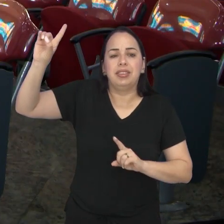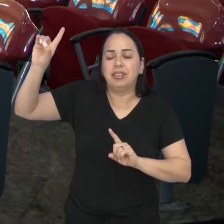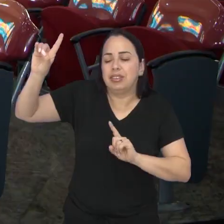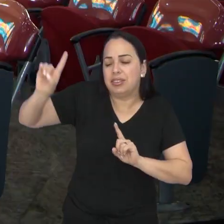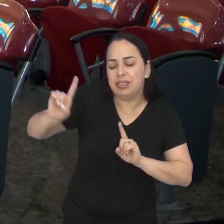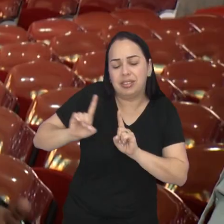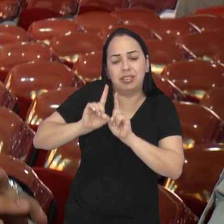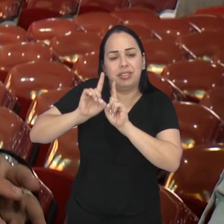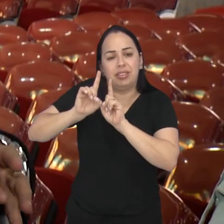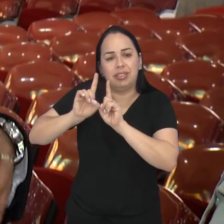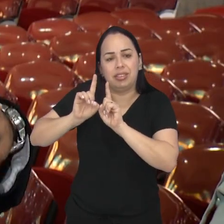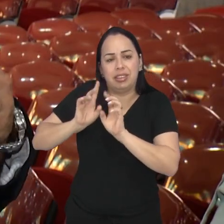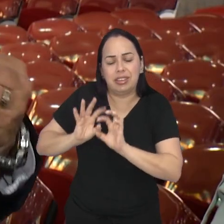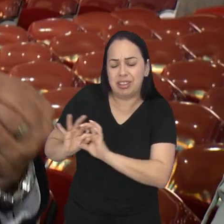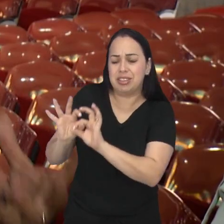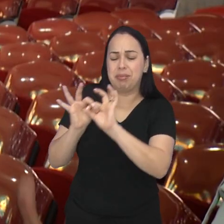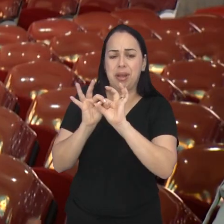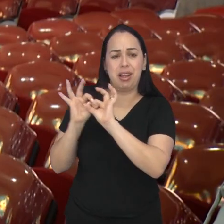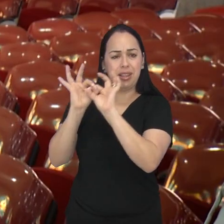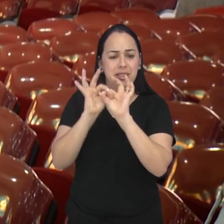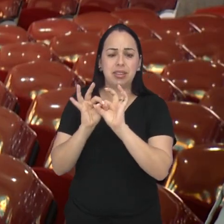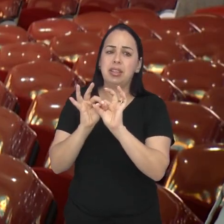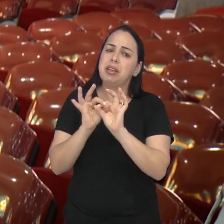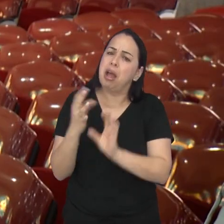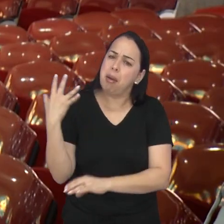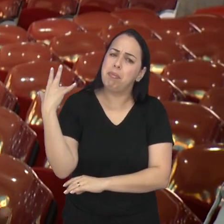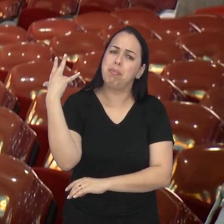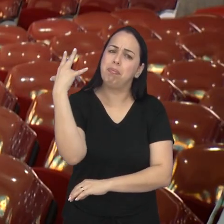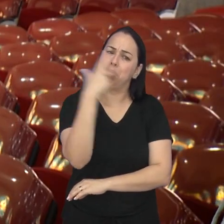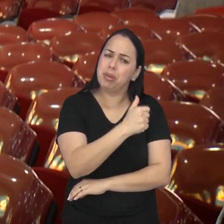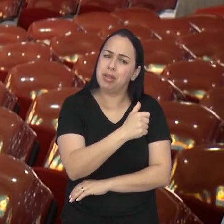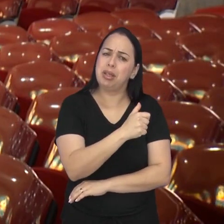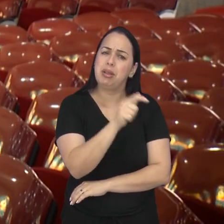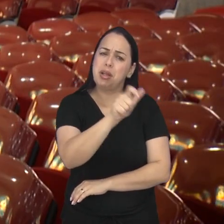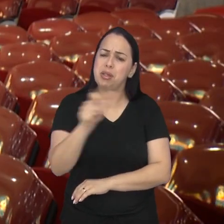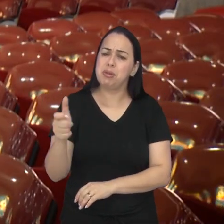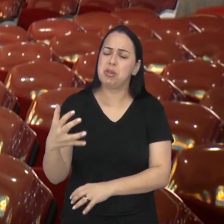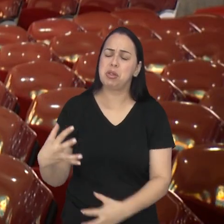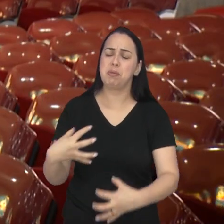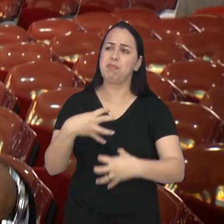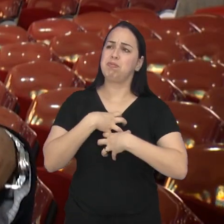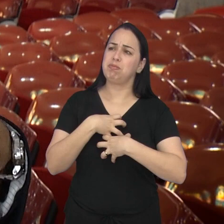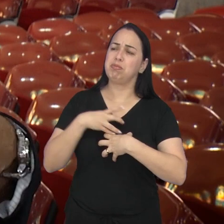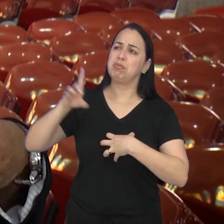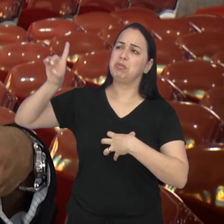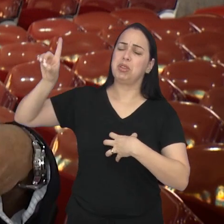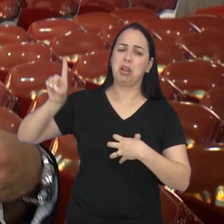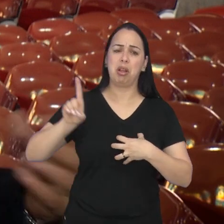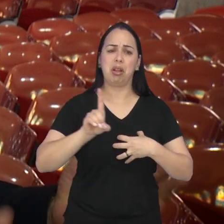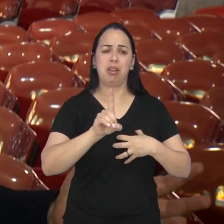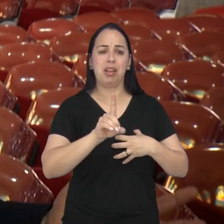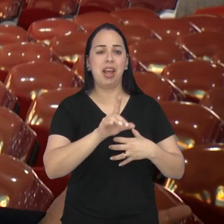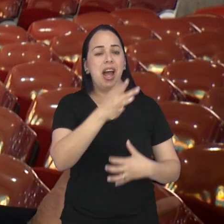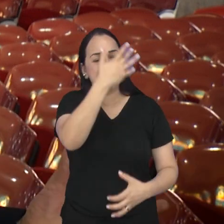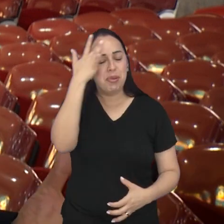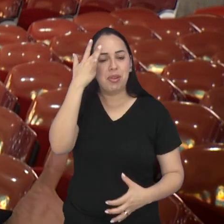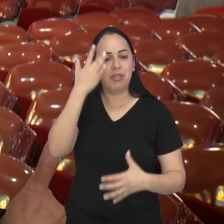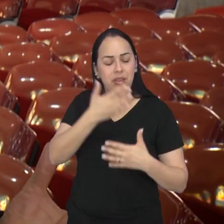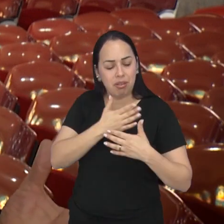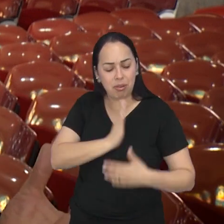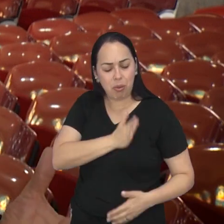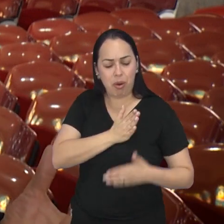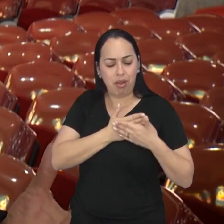mais próximo, Deus está mais conosco. E isso é bonito de ver no coração das pessoas. Os corações se